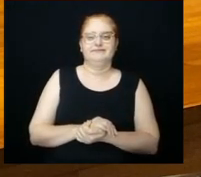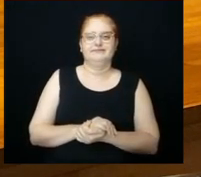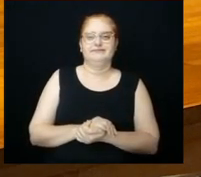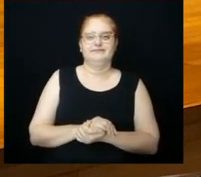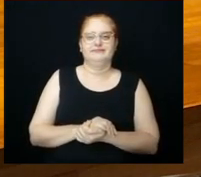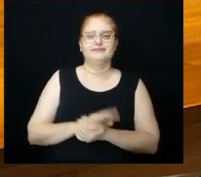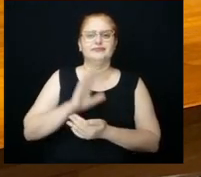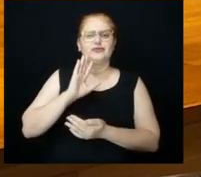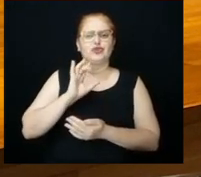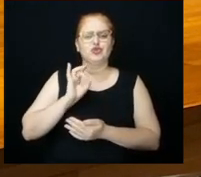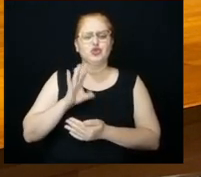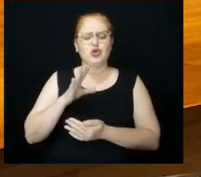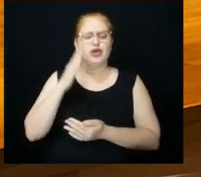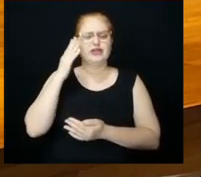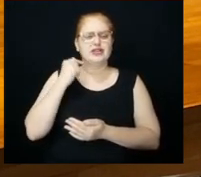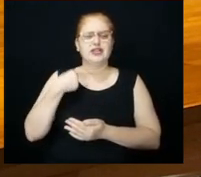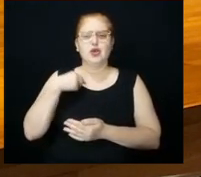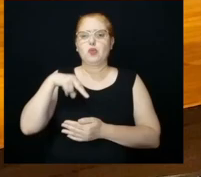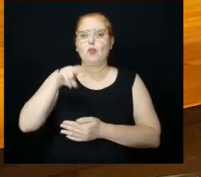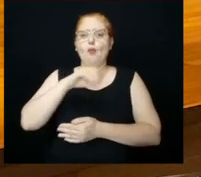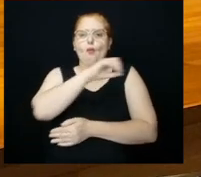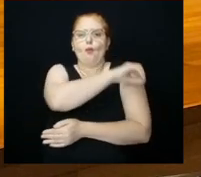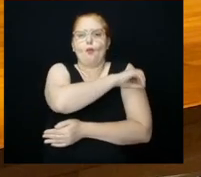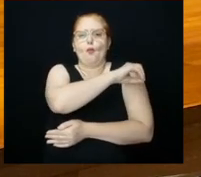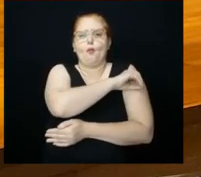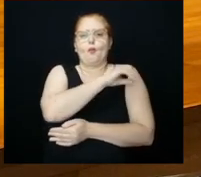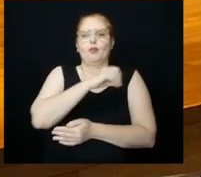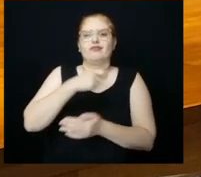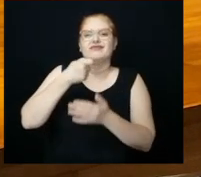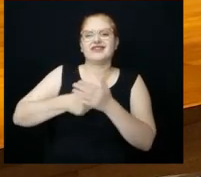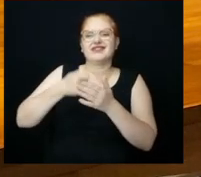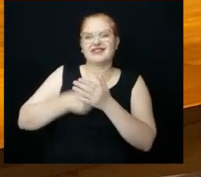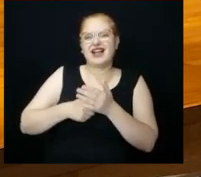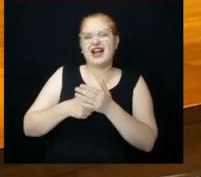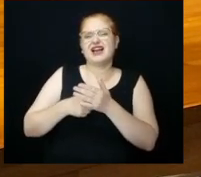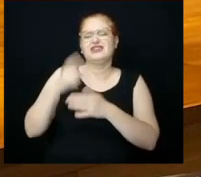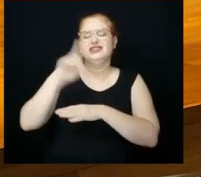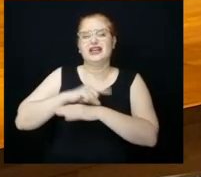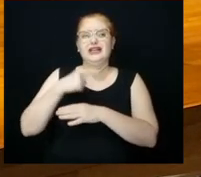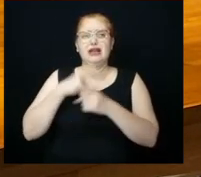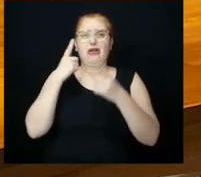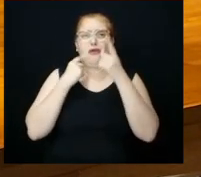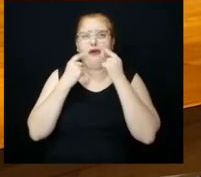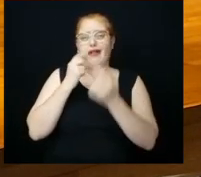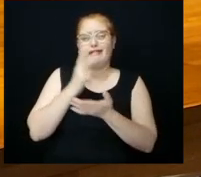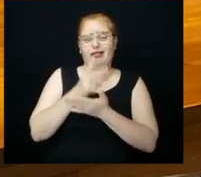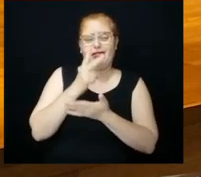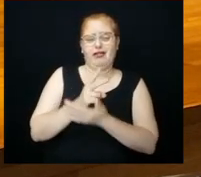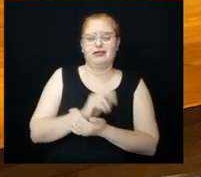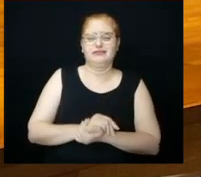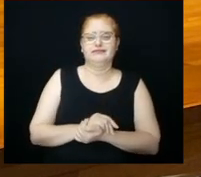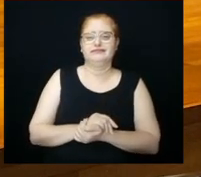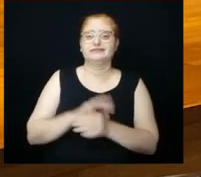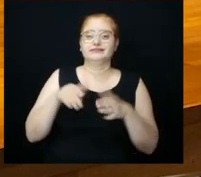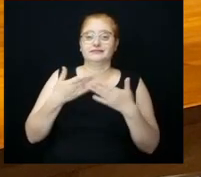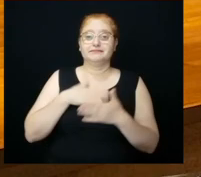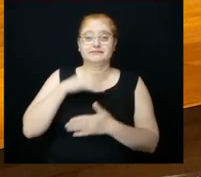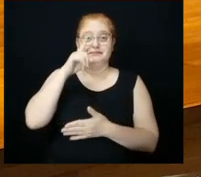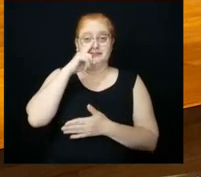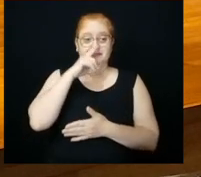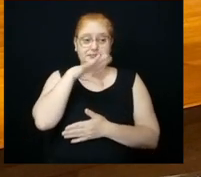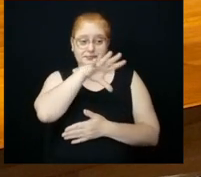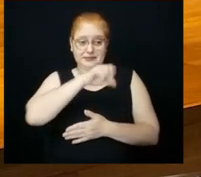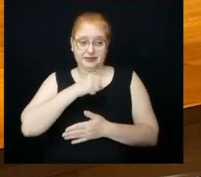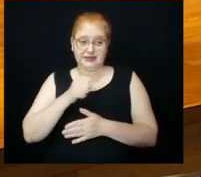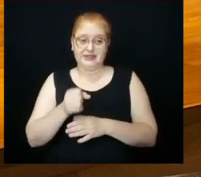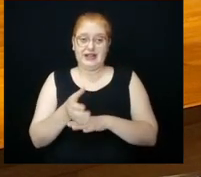Só sei que eu nunca fui à creche. Tentaram durante uns dias, mas eu chorava o tempo todo. Quando a minha mãe ia me buscar